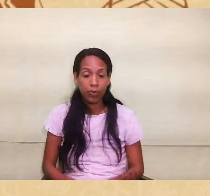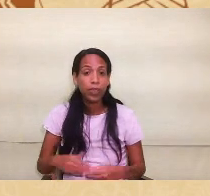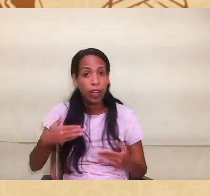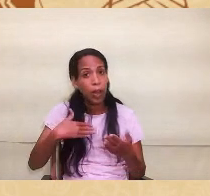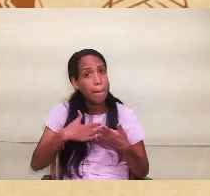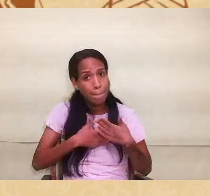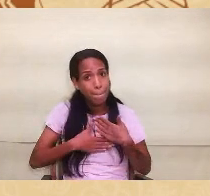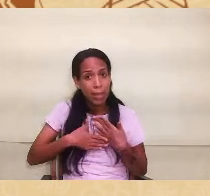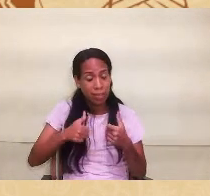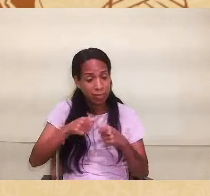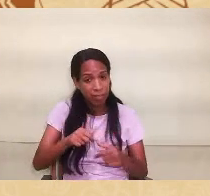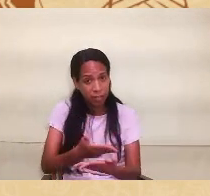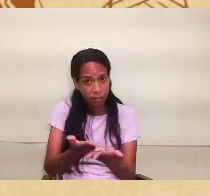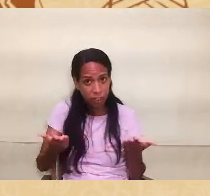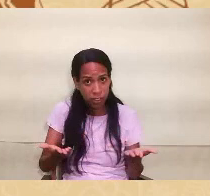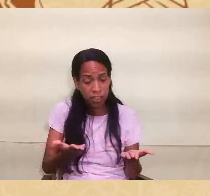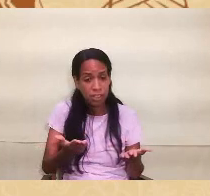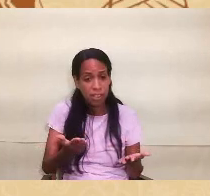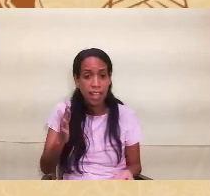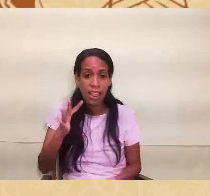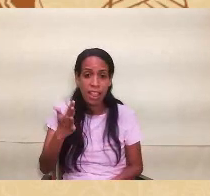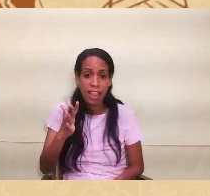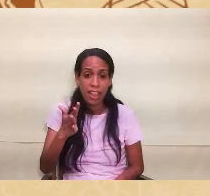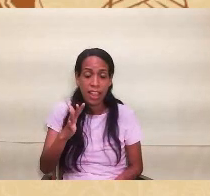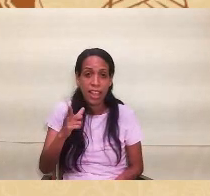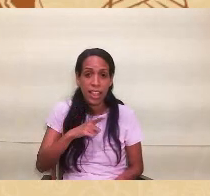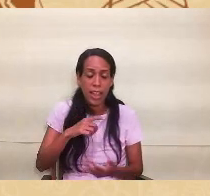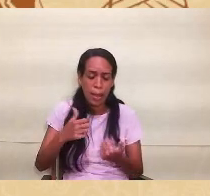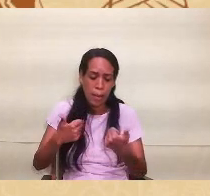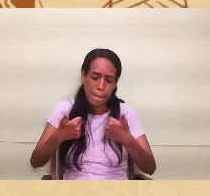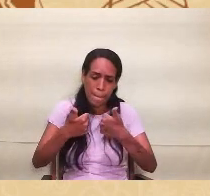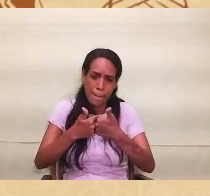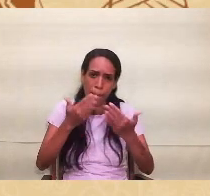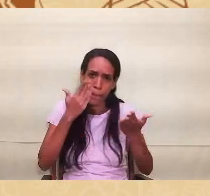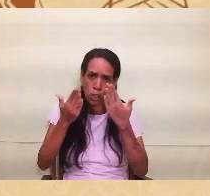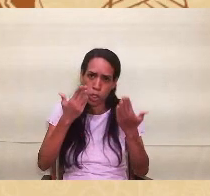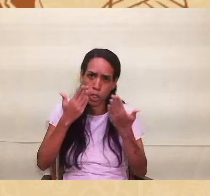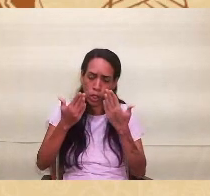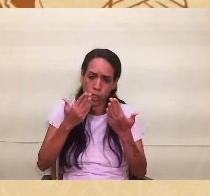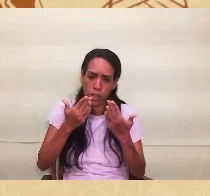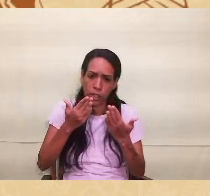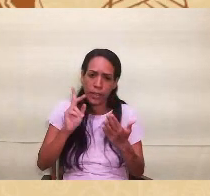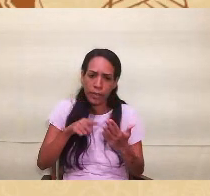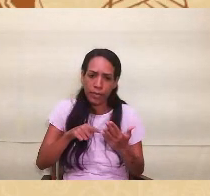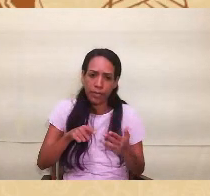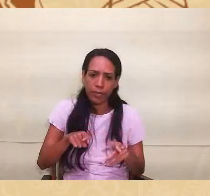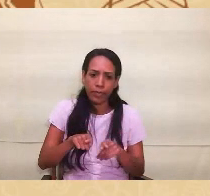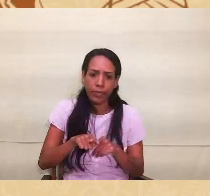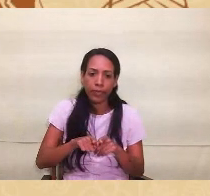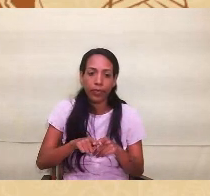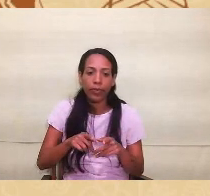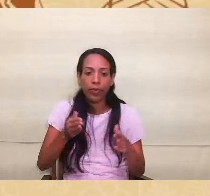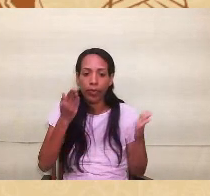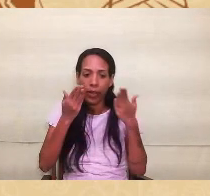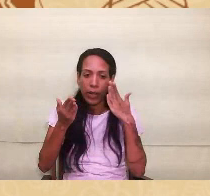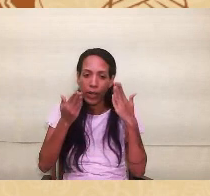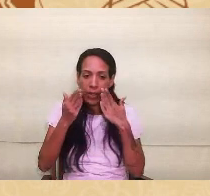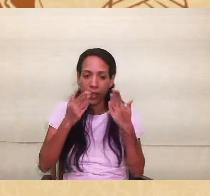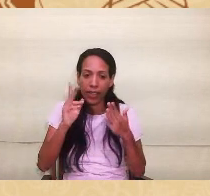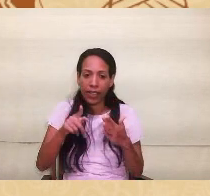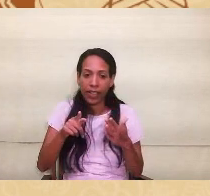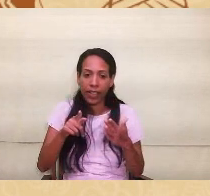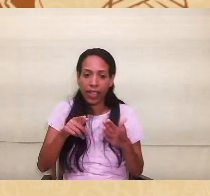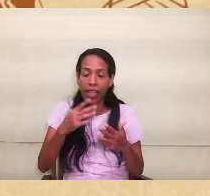com vocês, né? E por isso que talvez essa minha aproximação da psicologia seja por isso, né? Que a psicologia está se tornando um dos campos